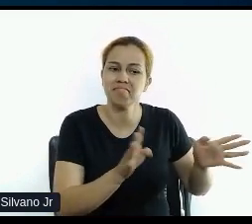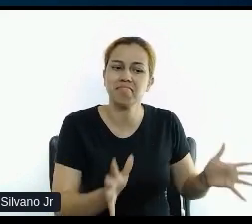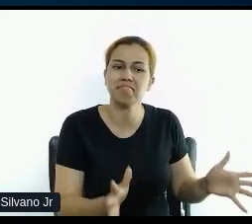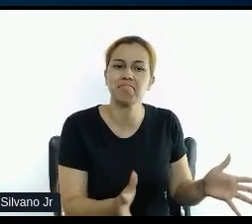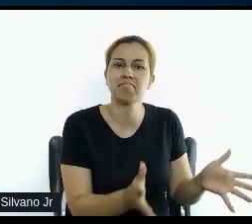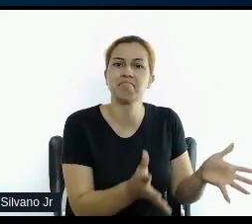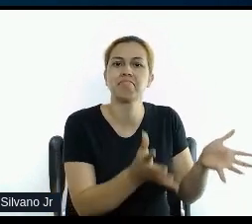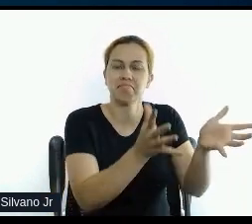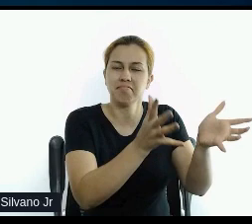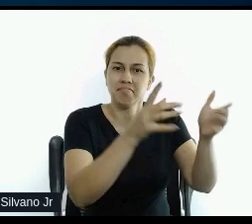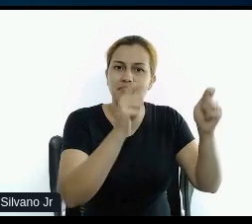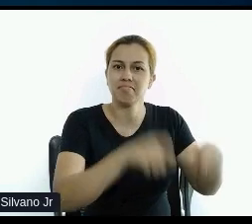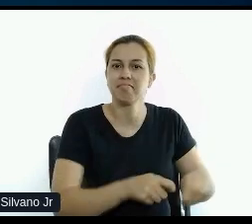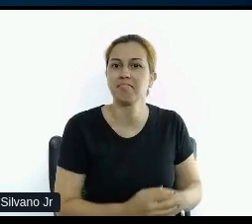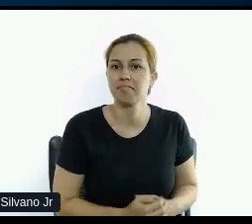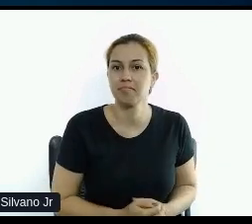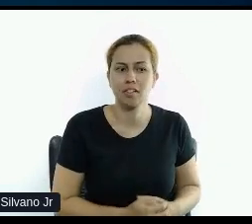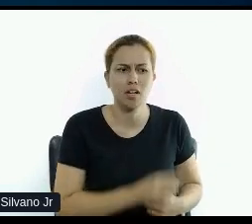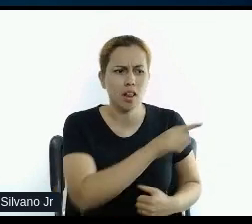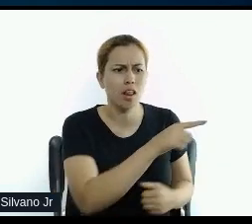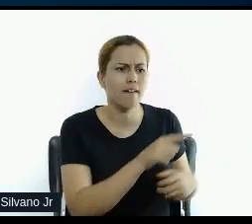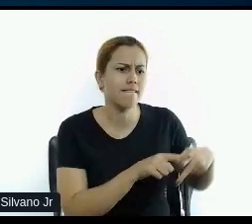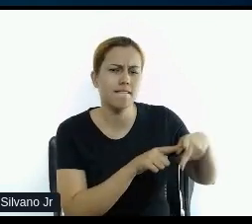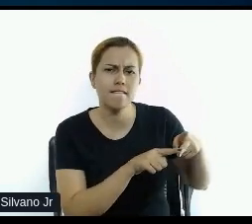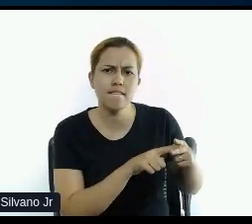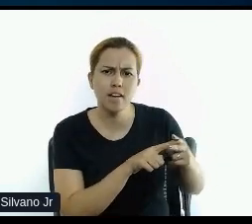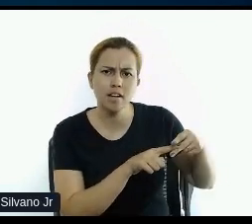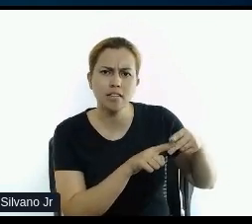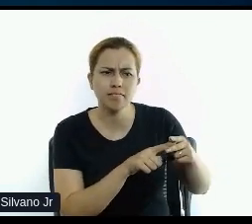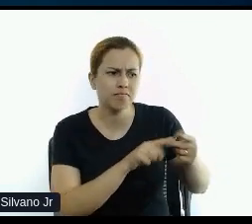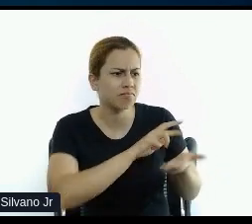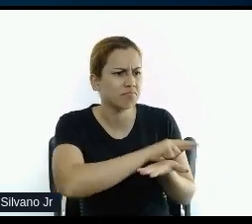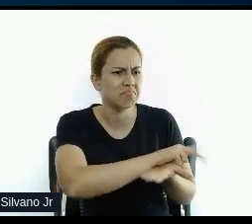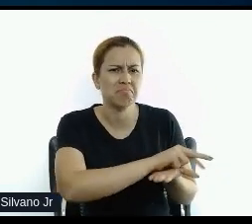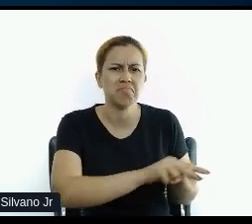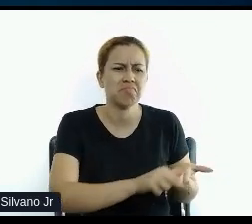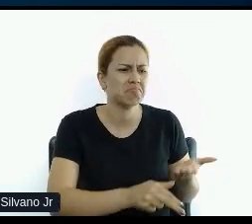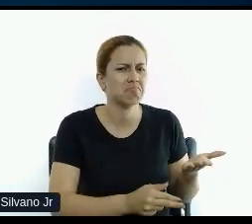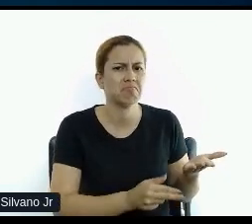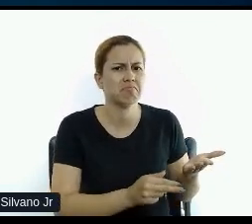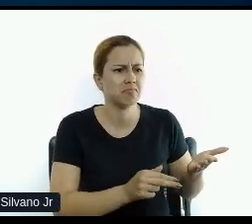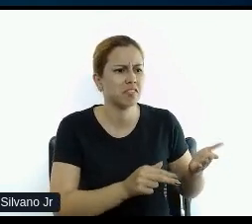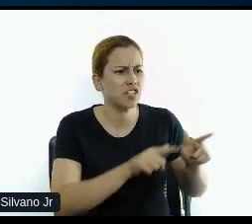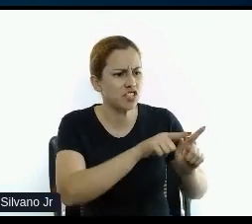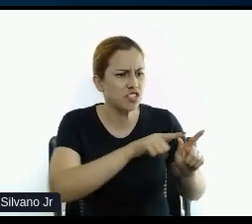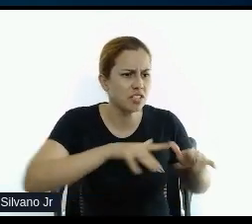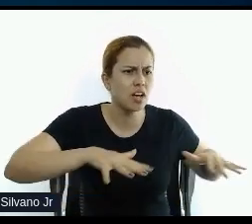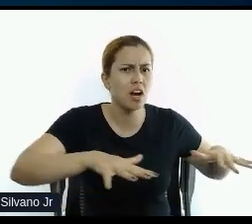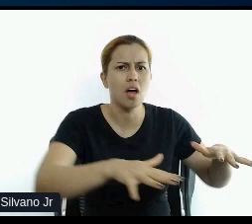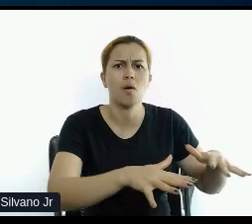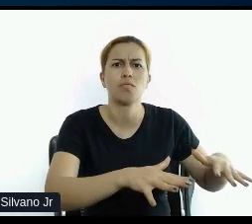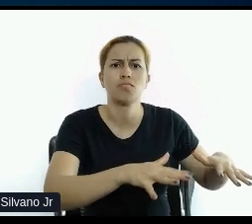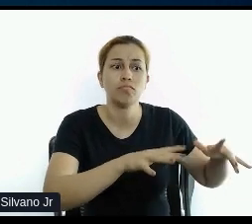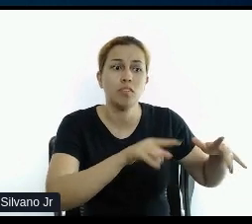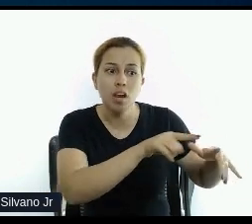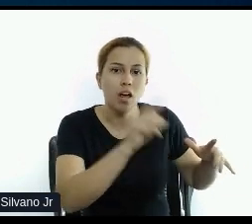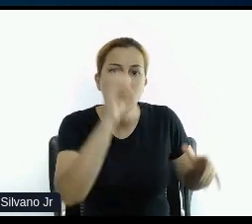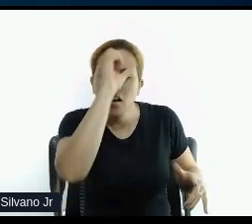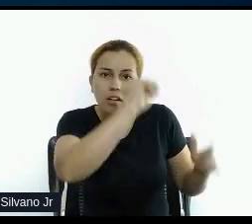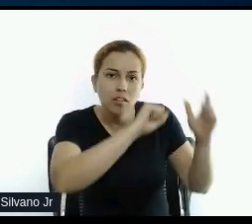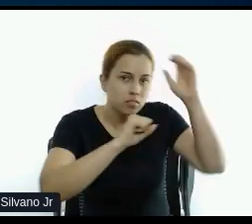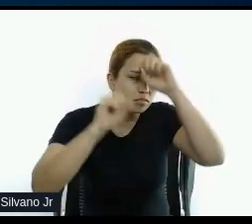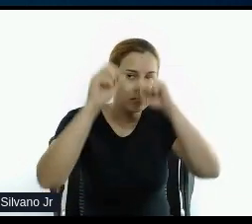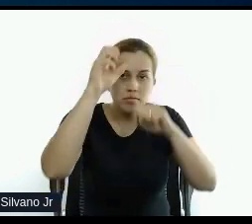A gente tem uma ferramenta generalista disponível, que essa ferramenta generalista, ela já aprendeu sobre aquilo que